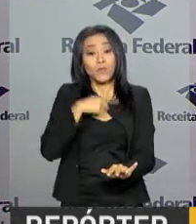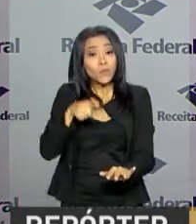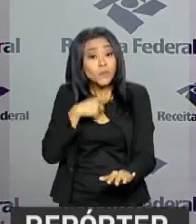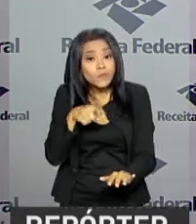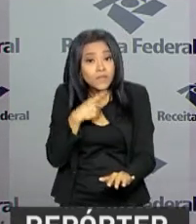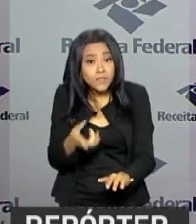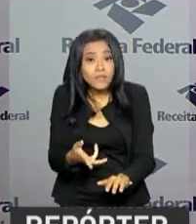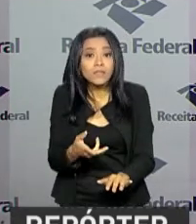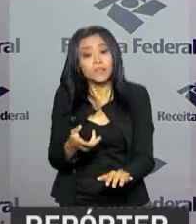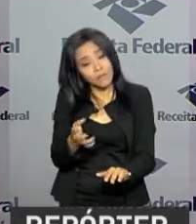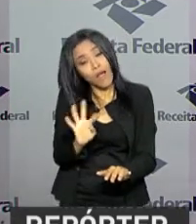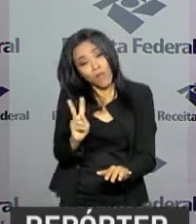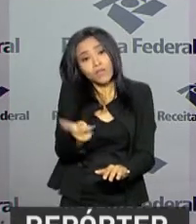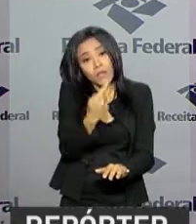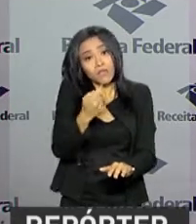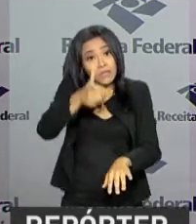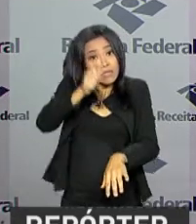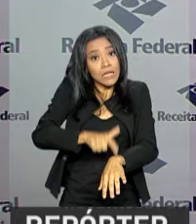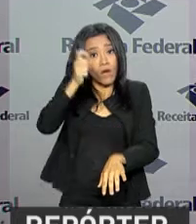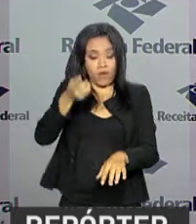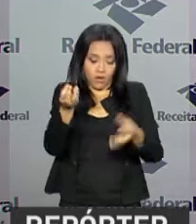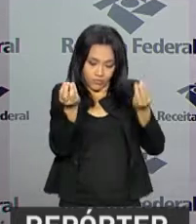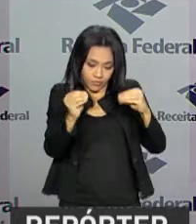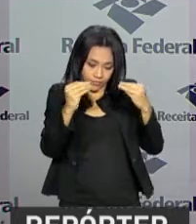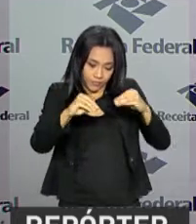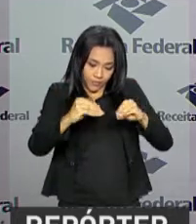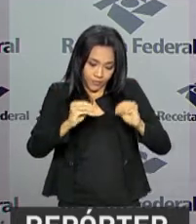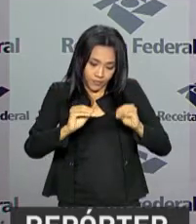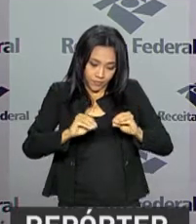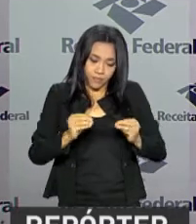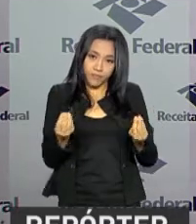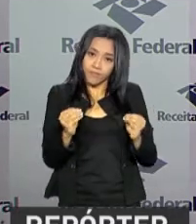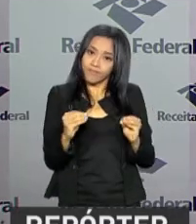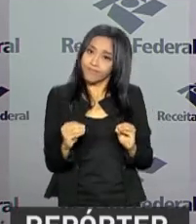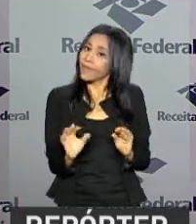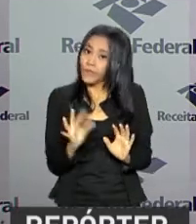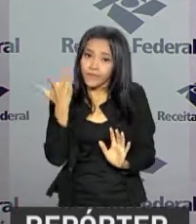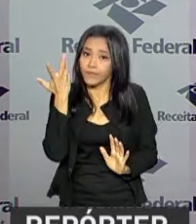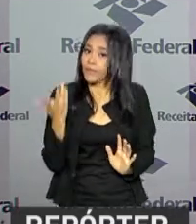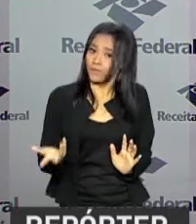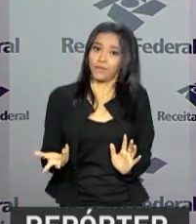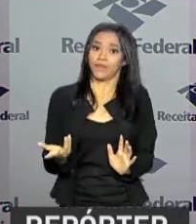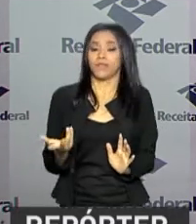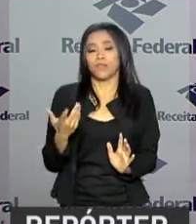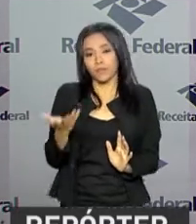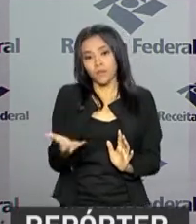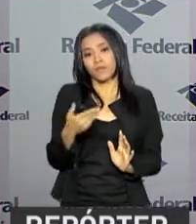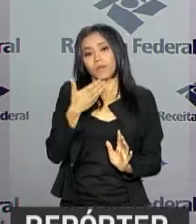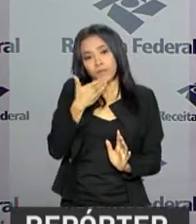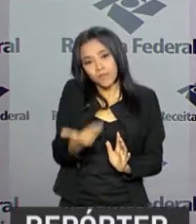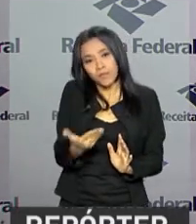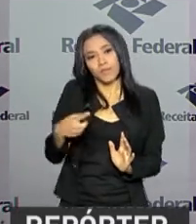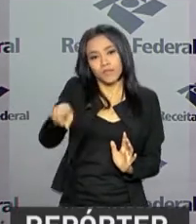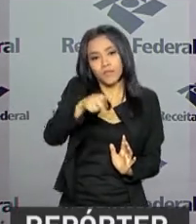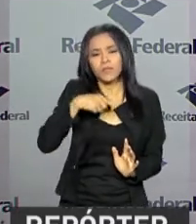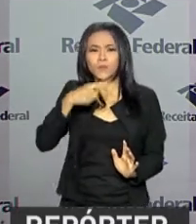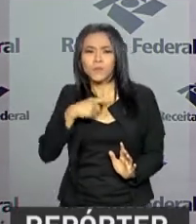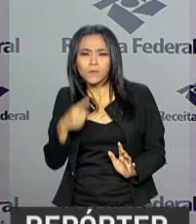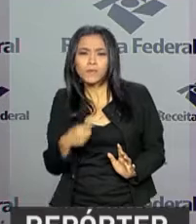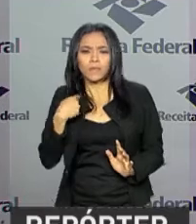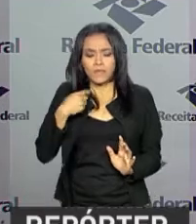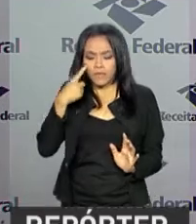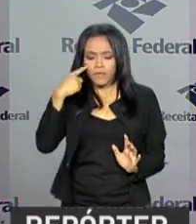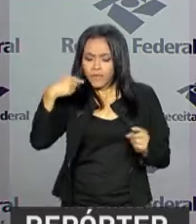dúvidas surgem na hora do preenchimento da declaração. Então, ele precisa pelo menos ver se tem alguma dúvida, se está